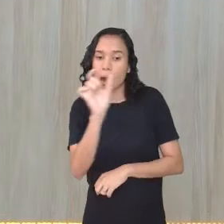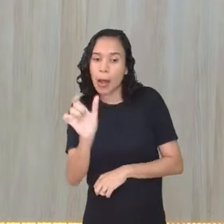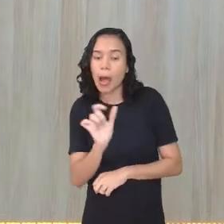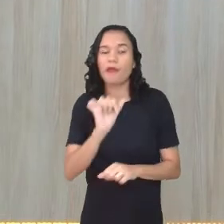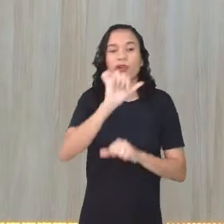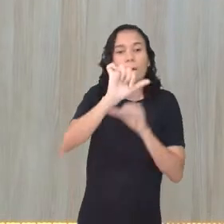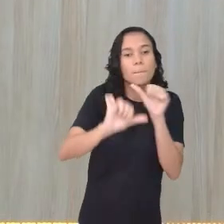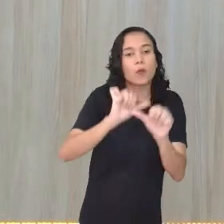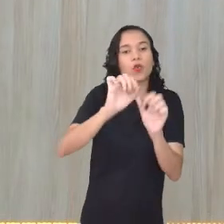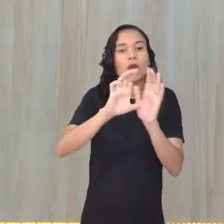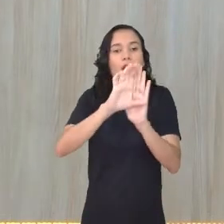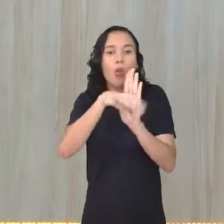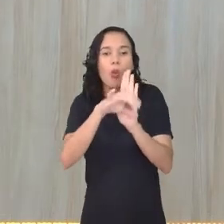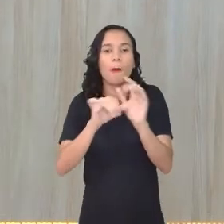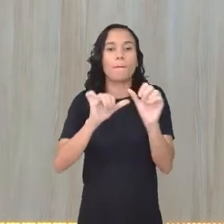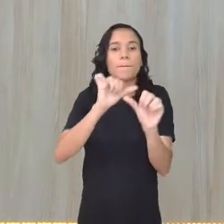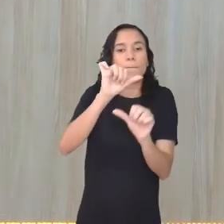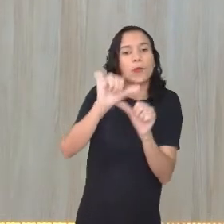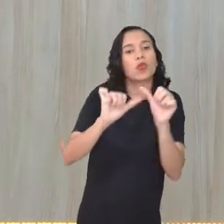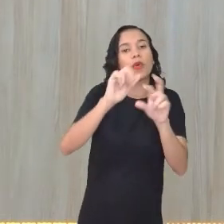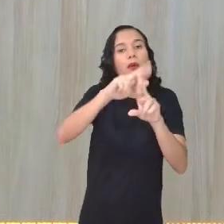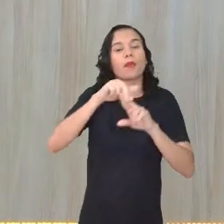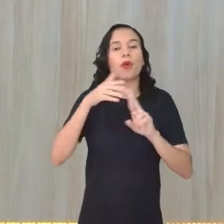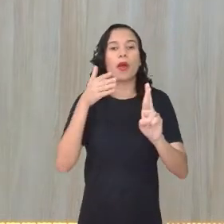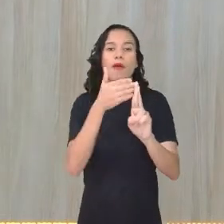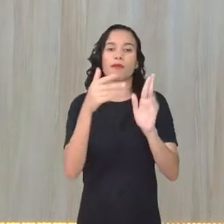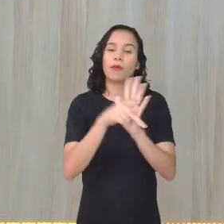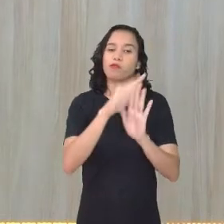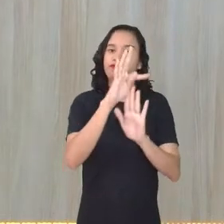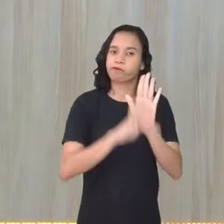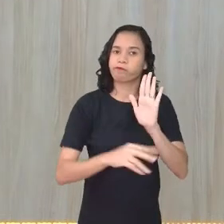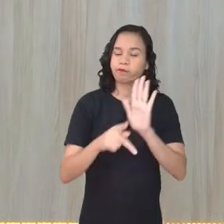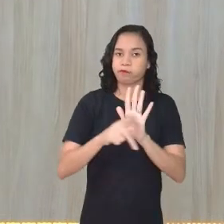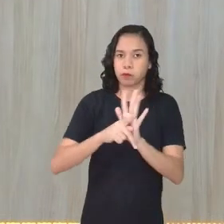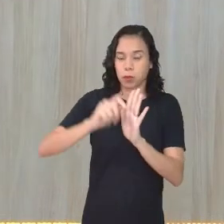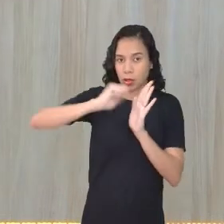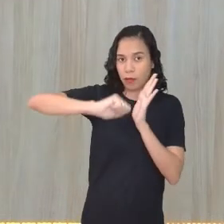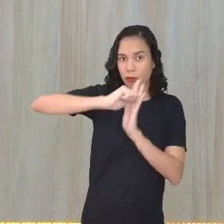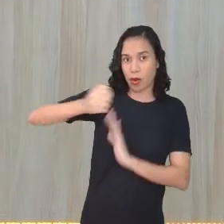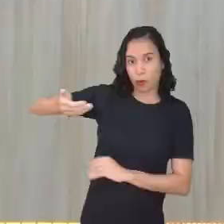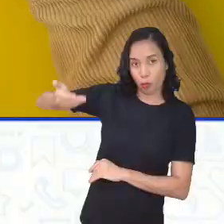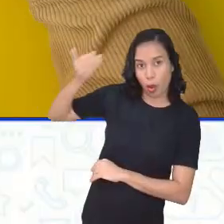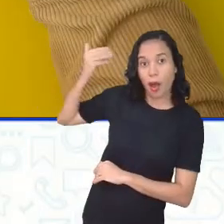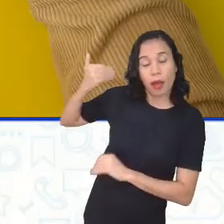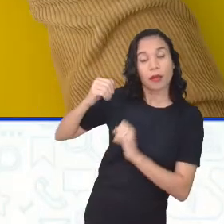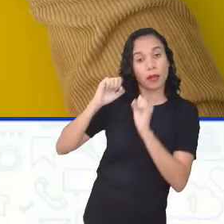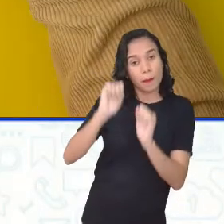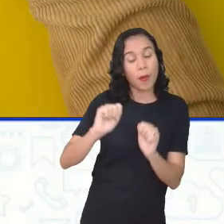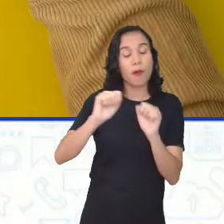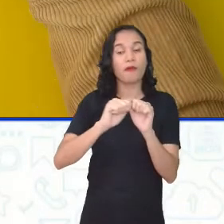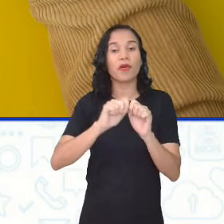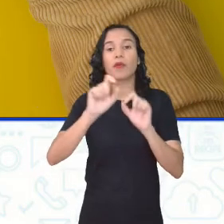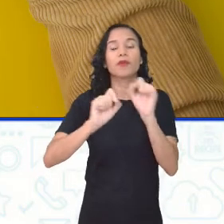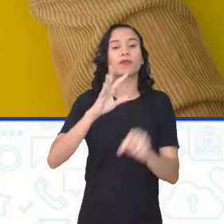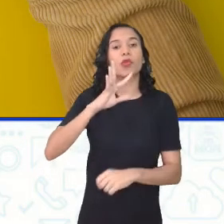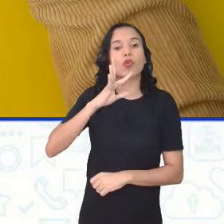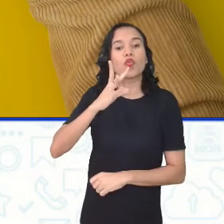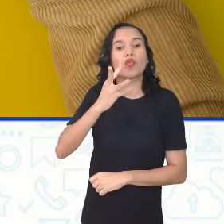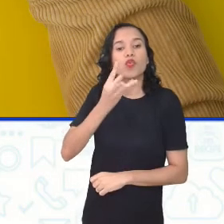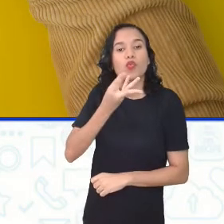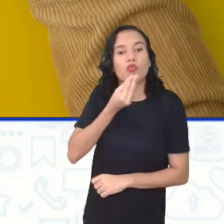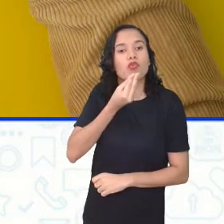os conceitos mudam. Então, referenciar um texto que foi produzido anteriormente pode fazer com que o conhecimento